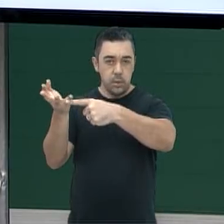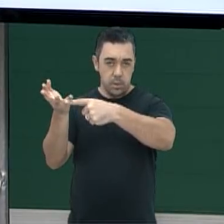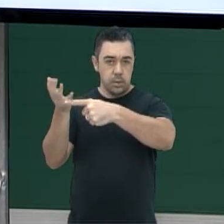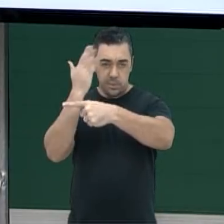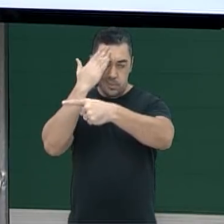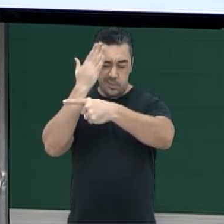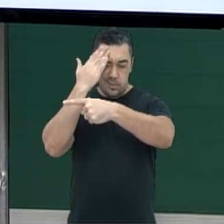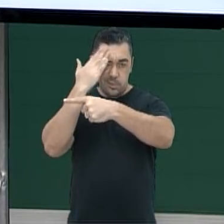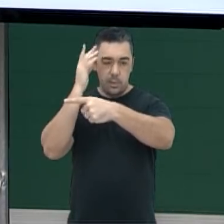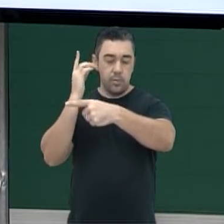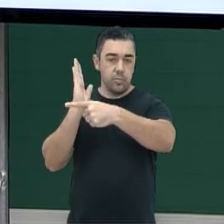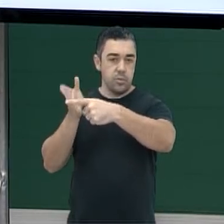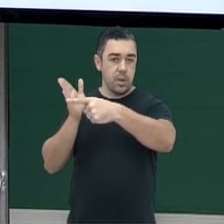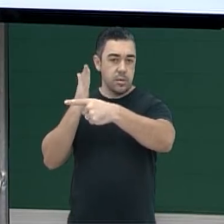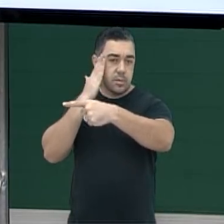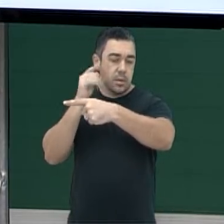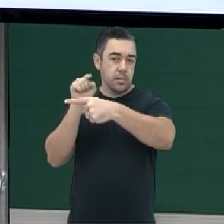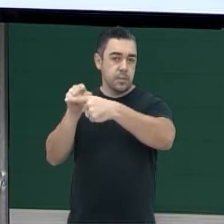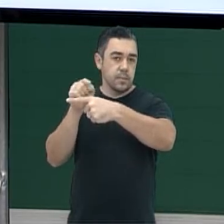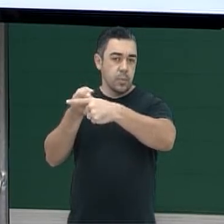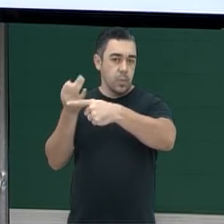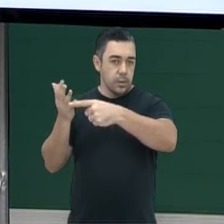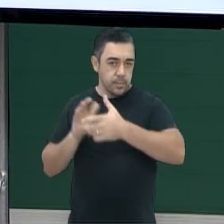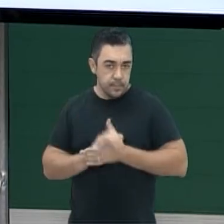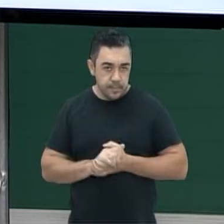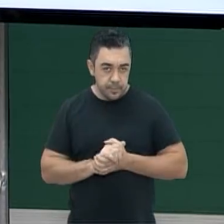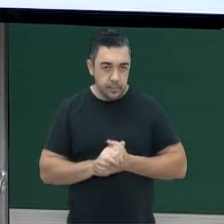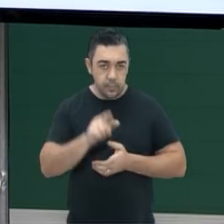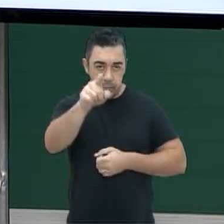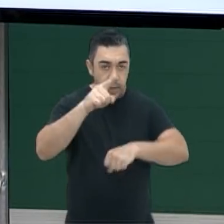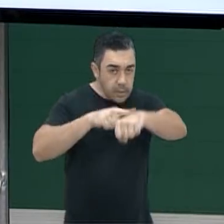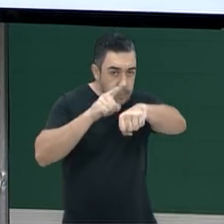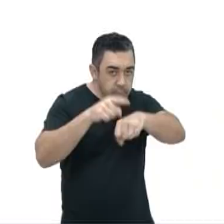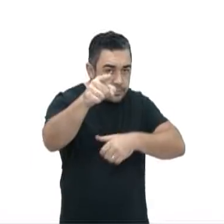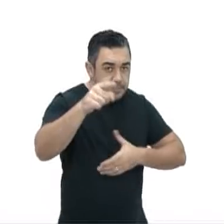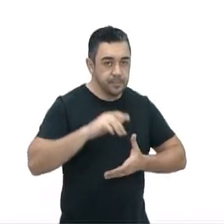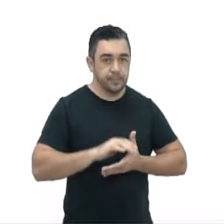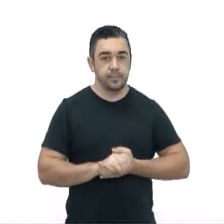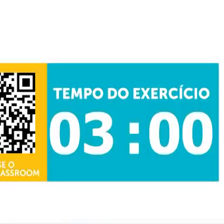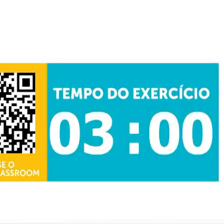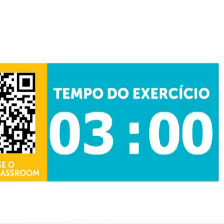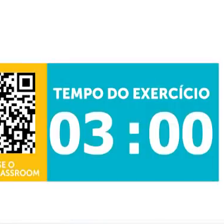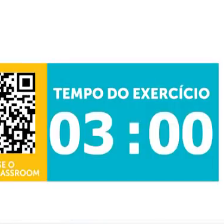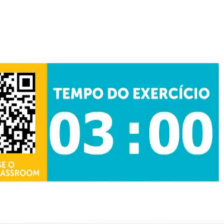foi considerada, ok? Tempo para vocês.